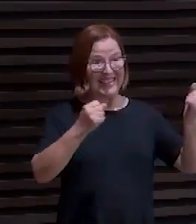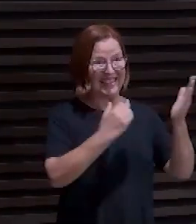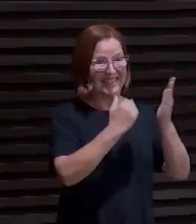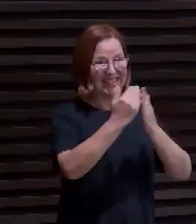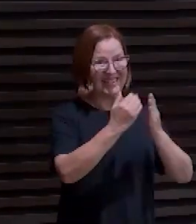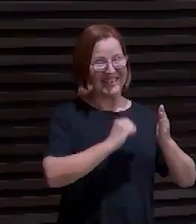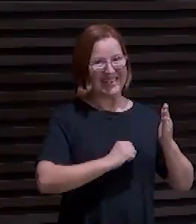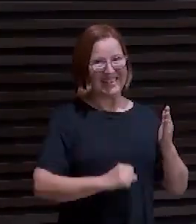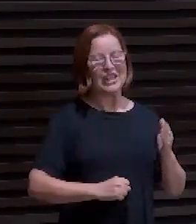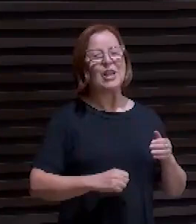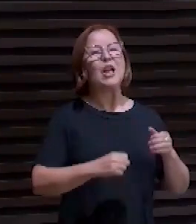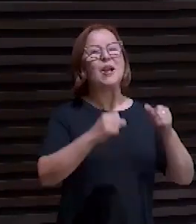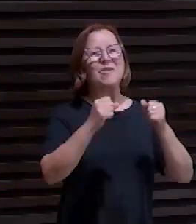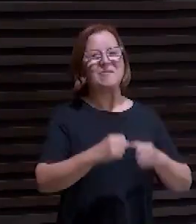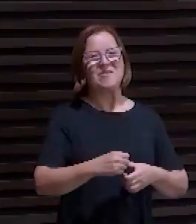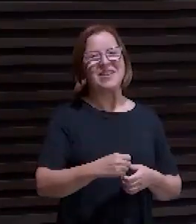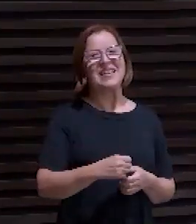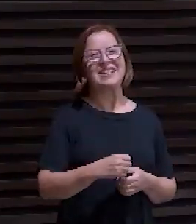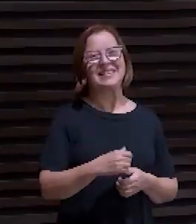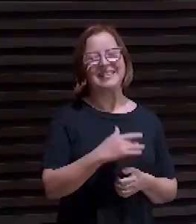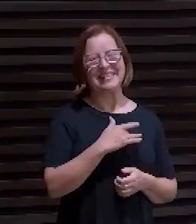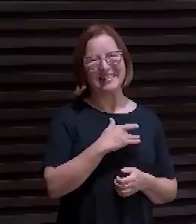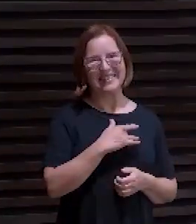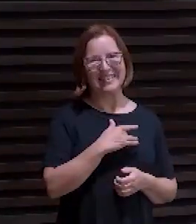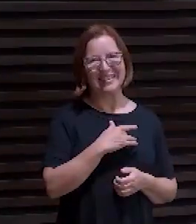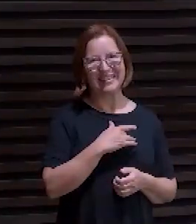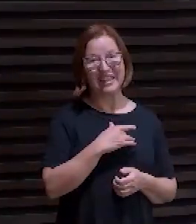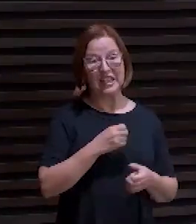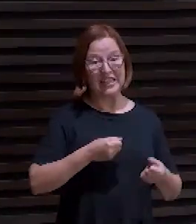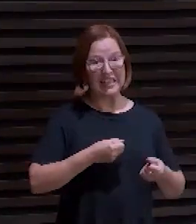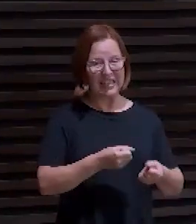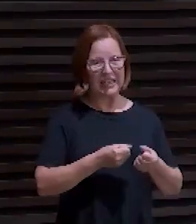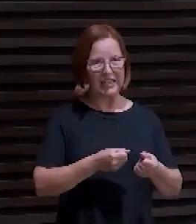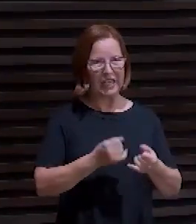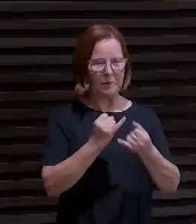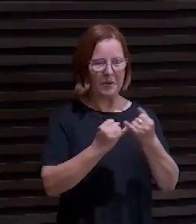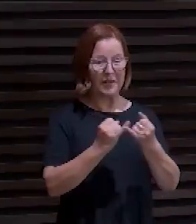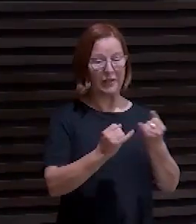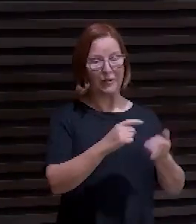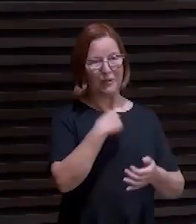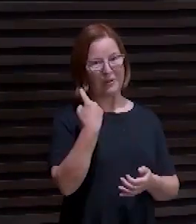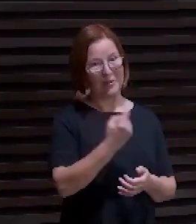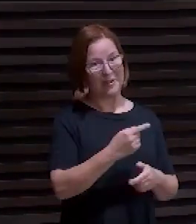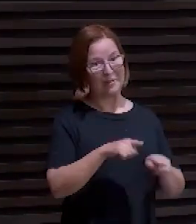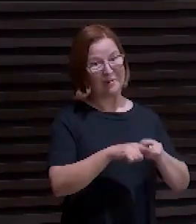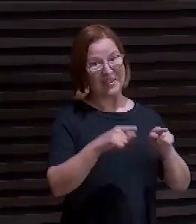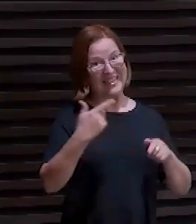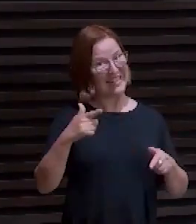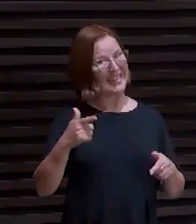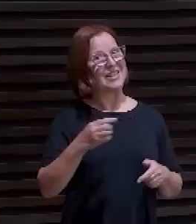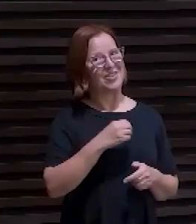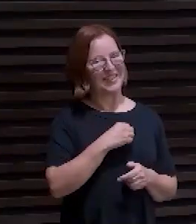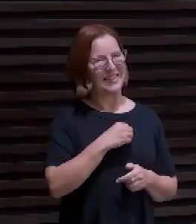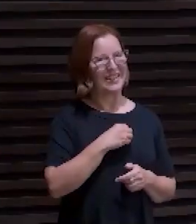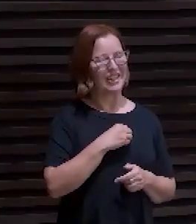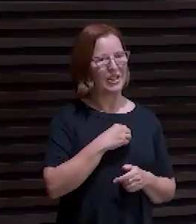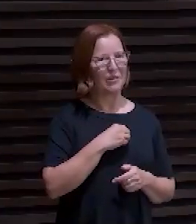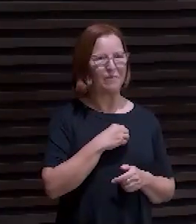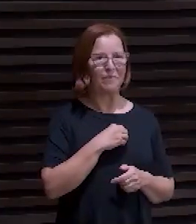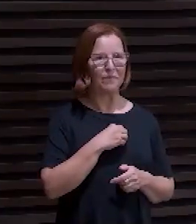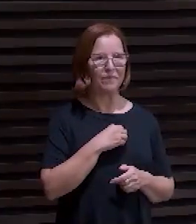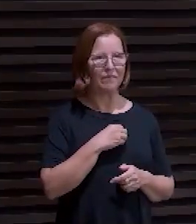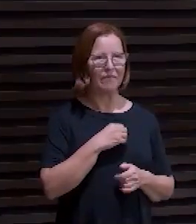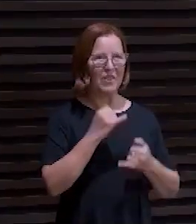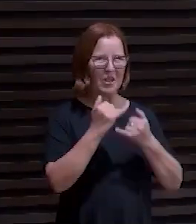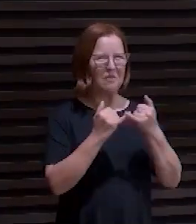pode compadecer-se, que foi tentado à nossa semelhança, mas sem pecado. Eu diria a